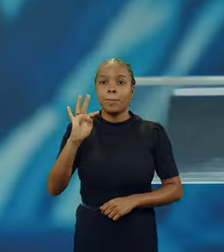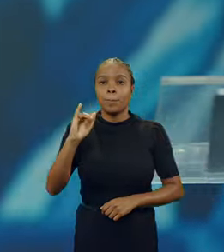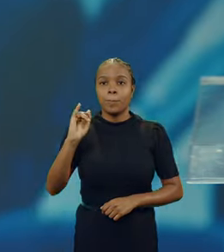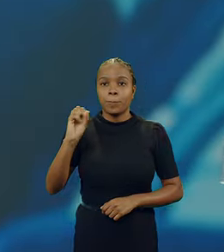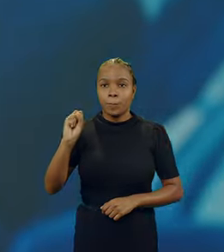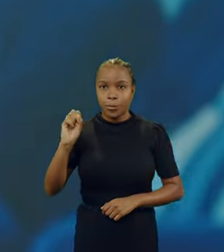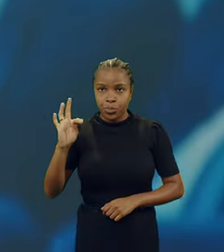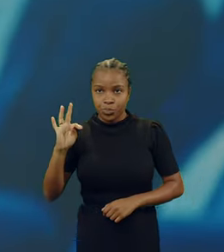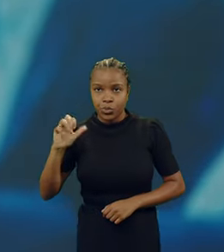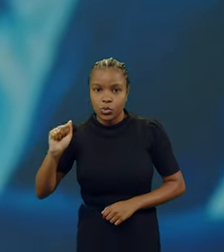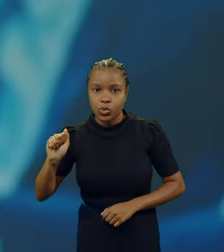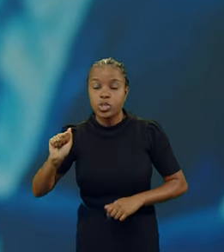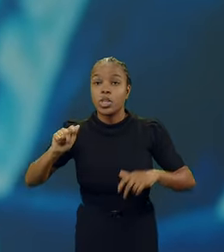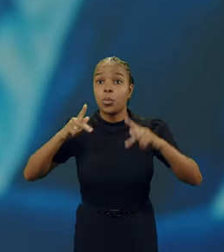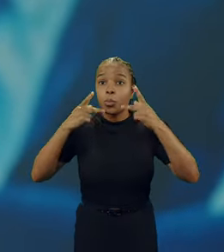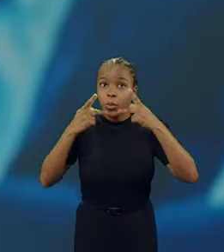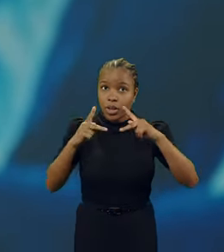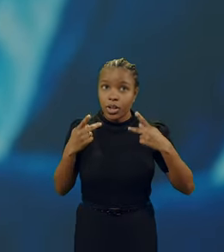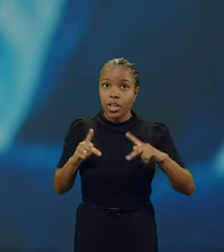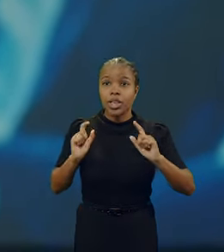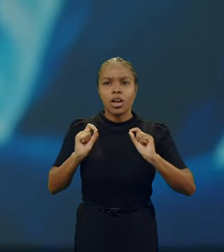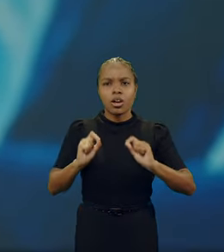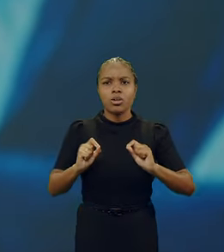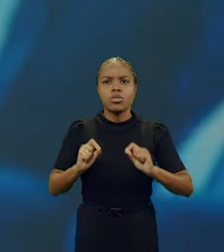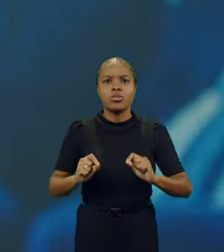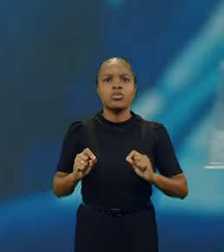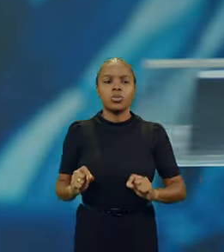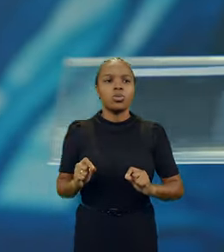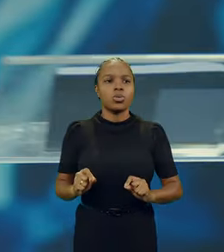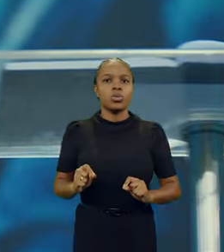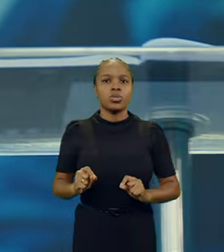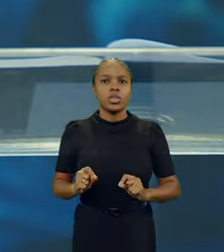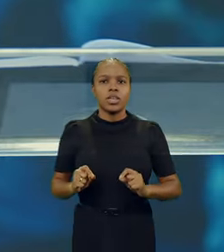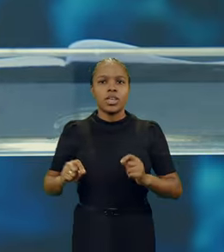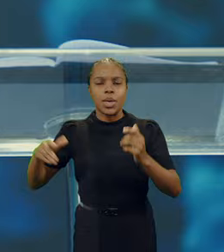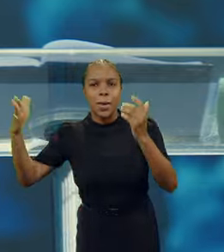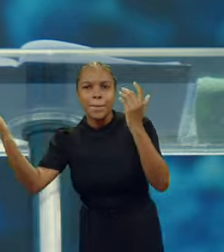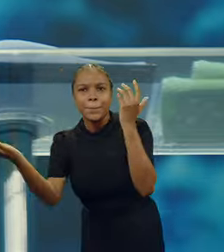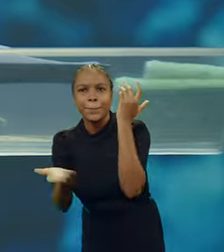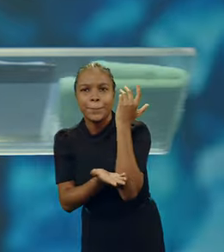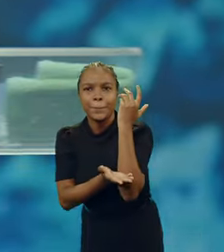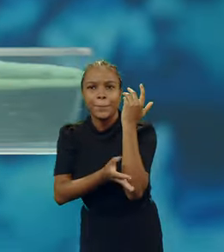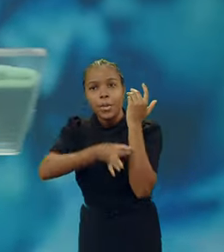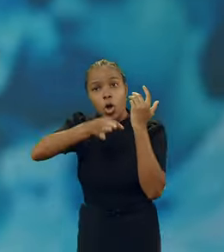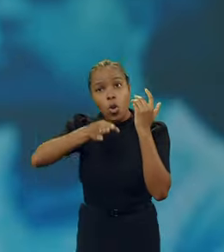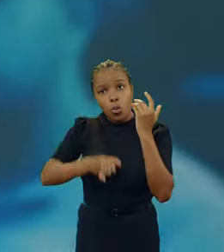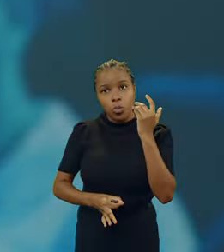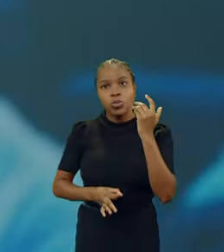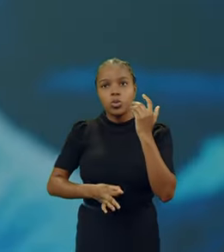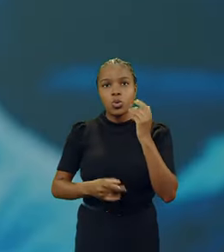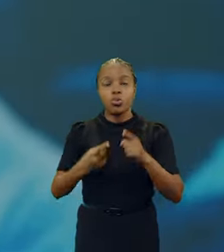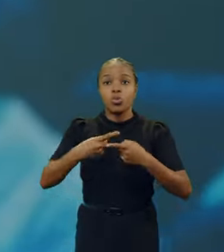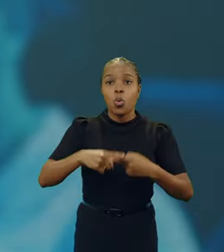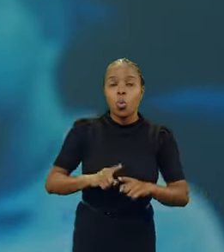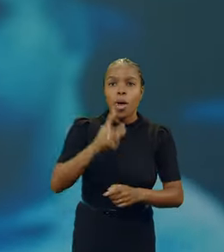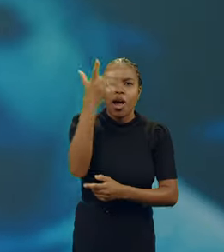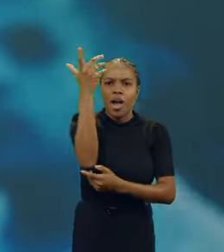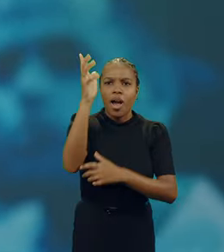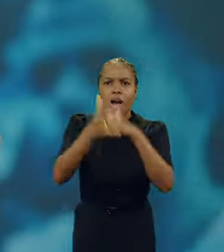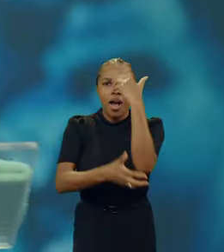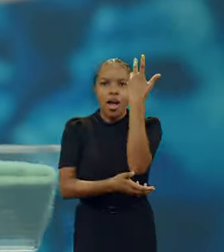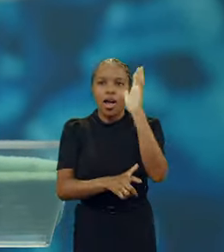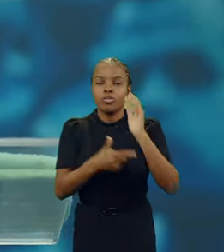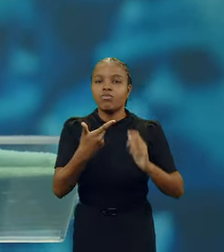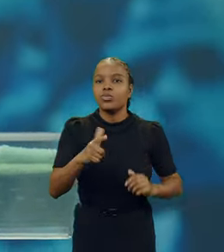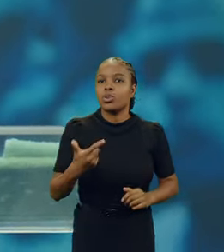ele disse: o machado está posto na raiz da árvore, e toda árvore que não produzir